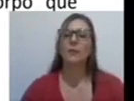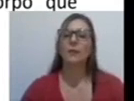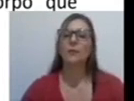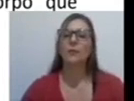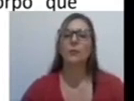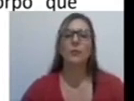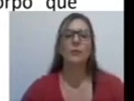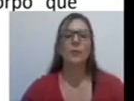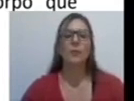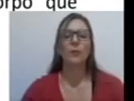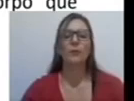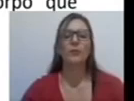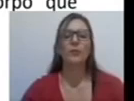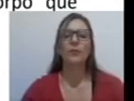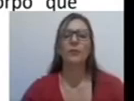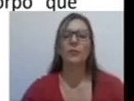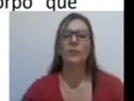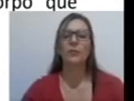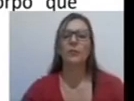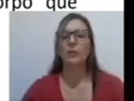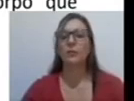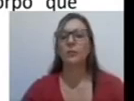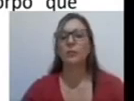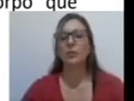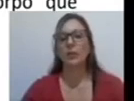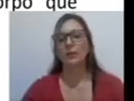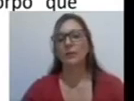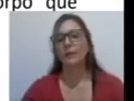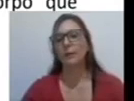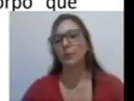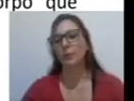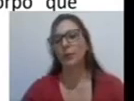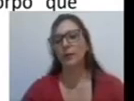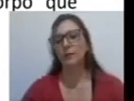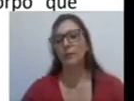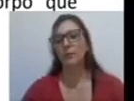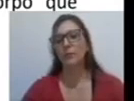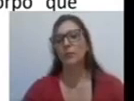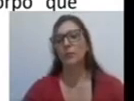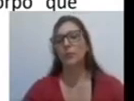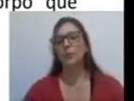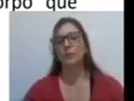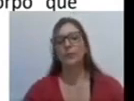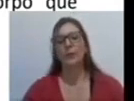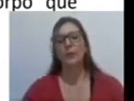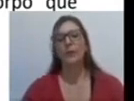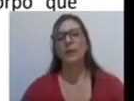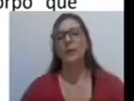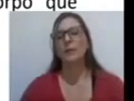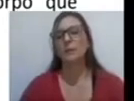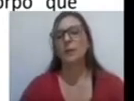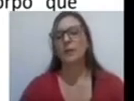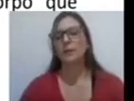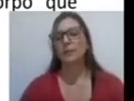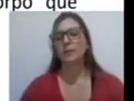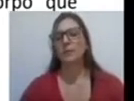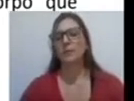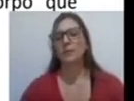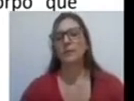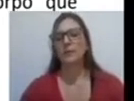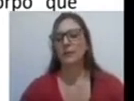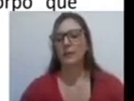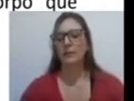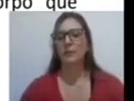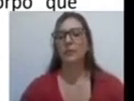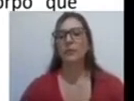sempre atento e principalmente investir em uma dieta apropriada para o nosso corpo, que respeite as